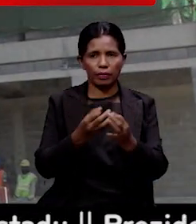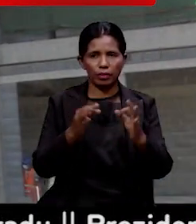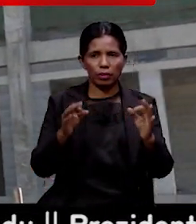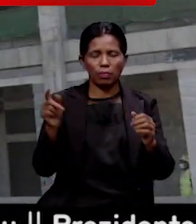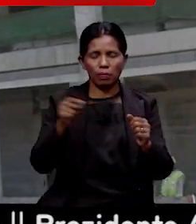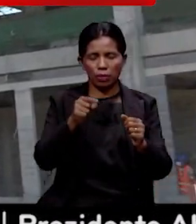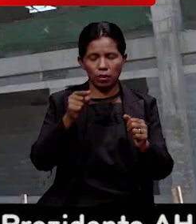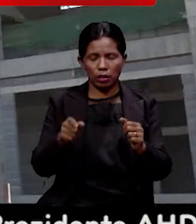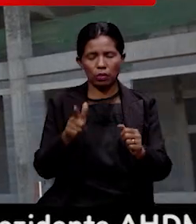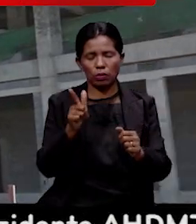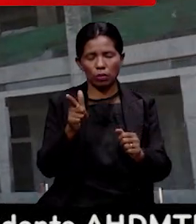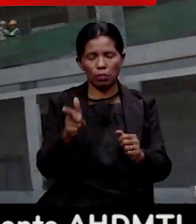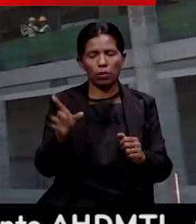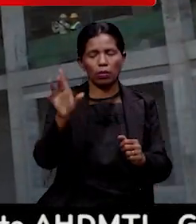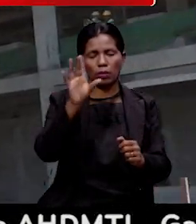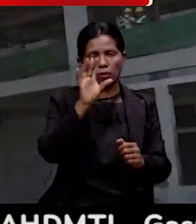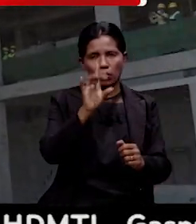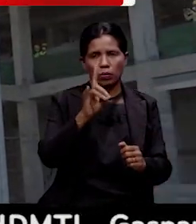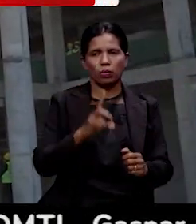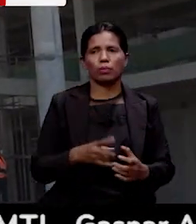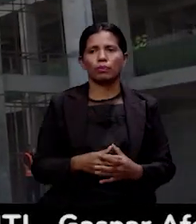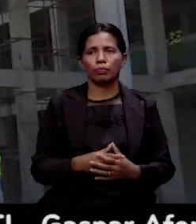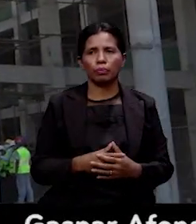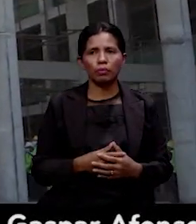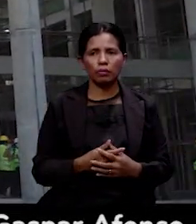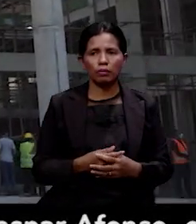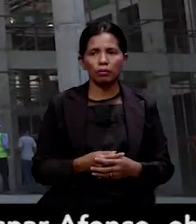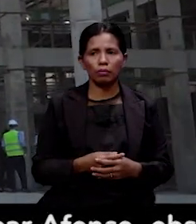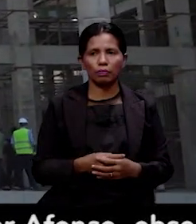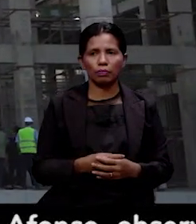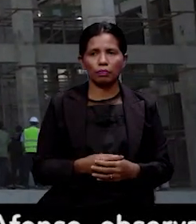cento ruanulo resin hitu. Leopoldina de Carvalho, Ferdi Soares, GMN.